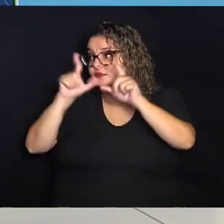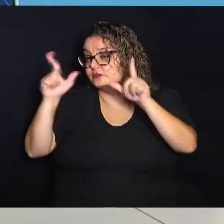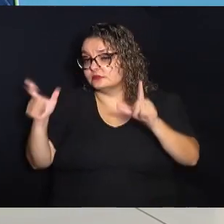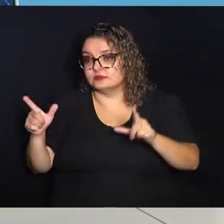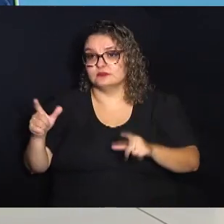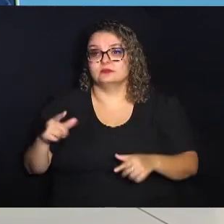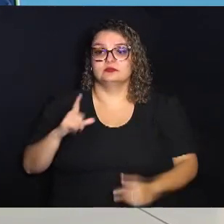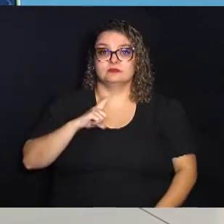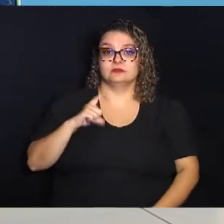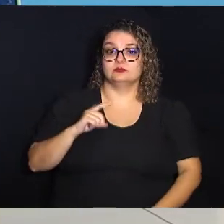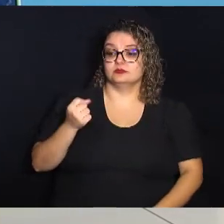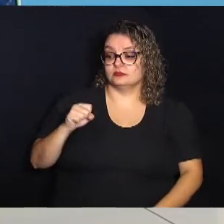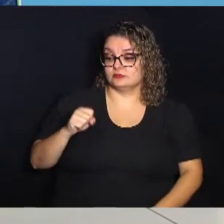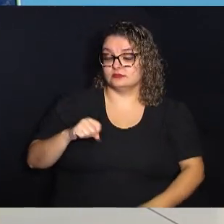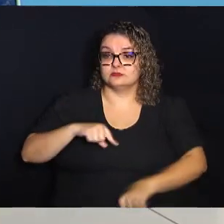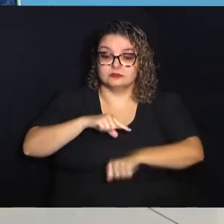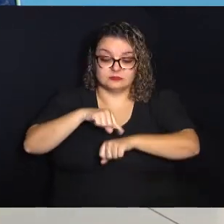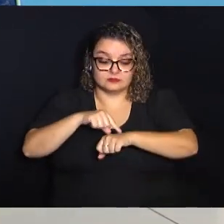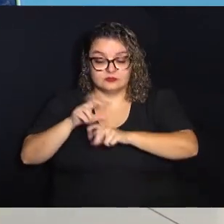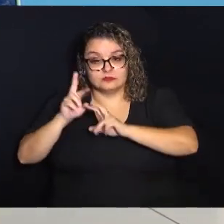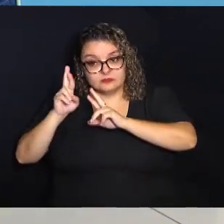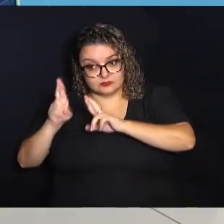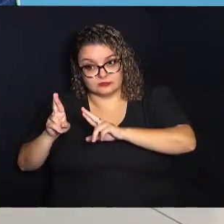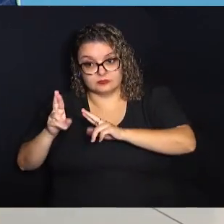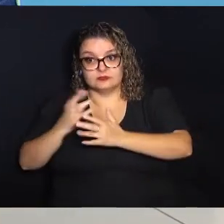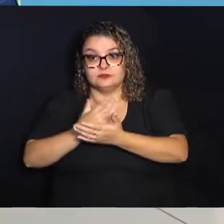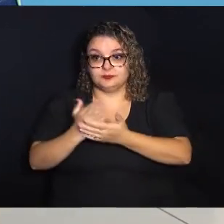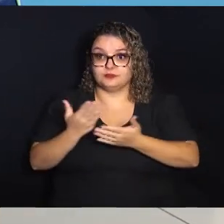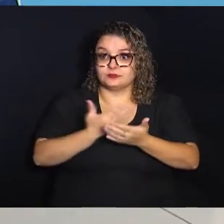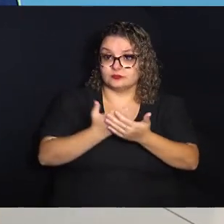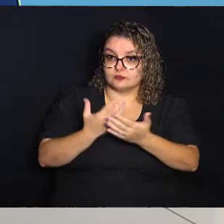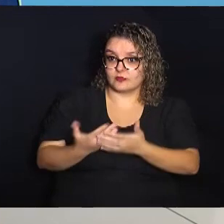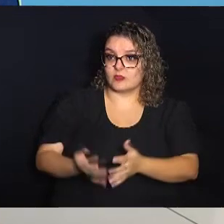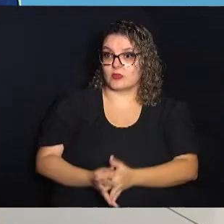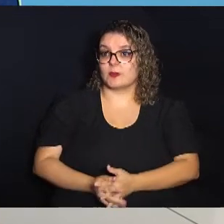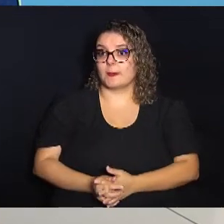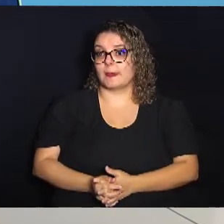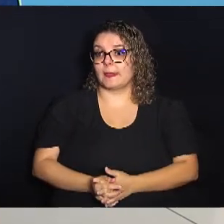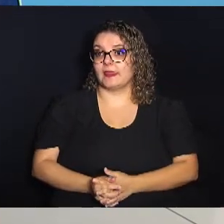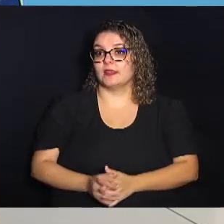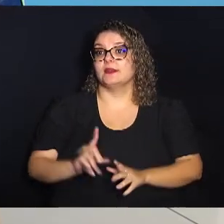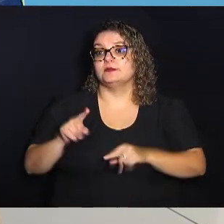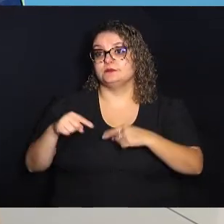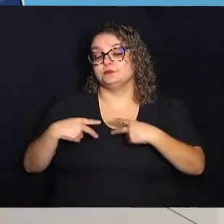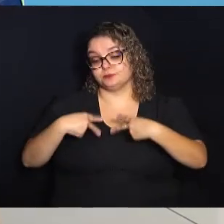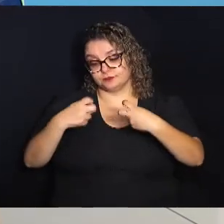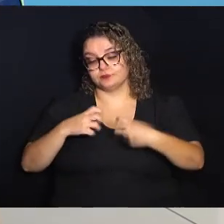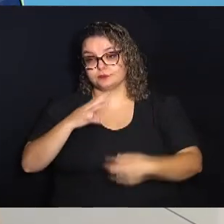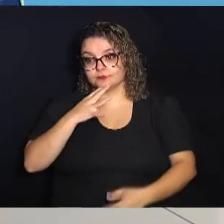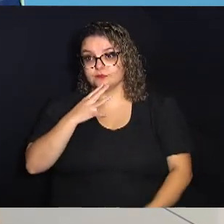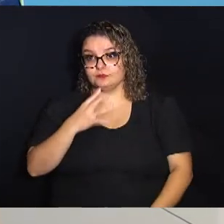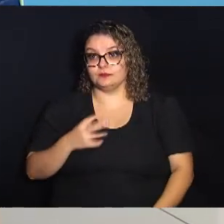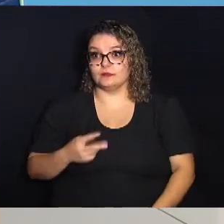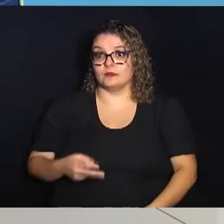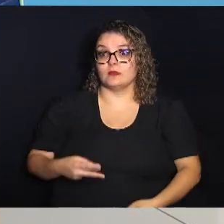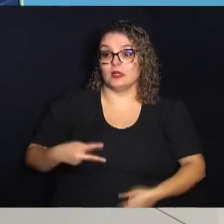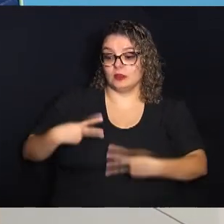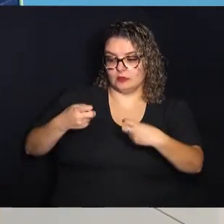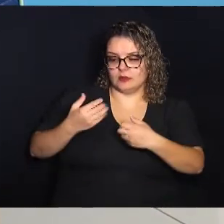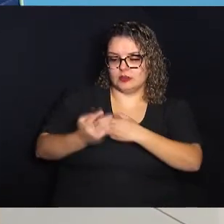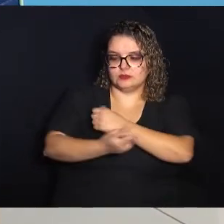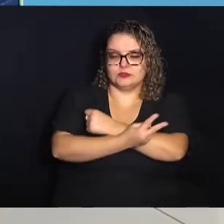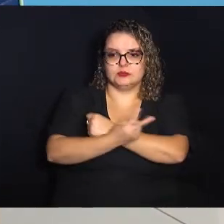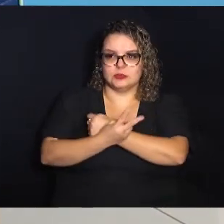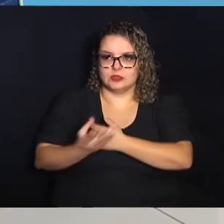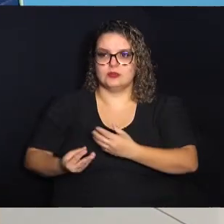acordar para ter pelo menos 8 horas de sono, para poder iniciar seus estudos. Então, entra o autoconhecimento e o autocuidado também,